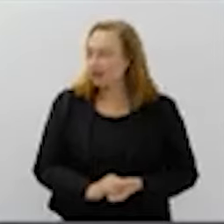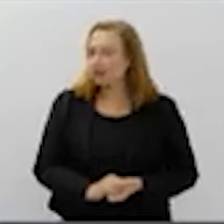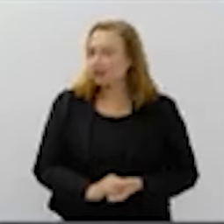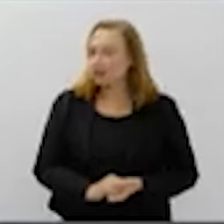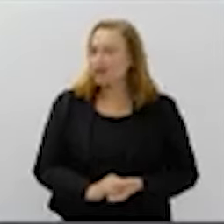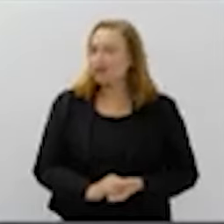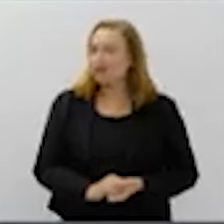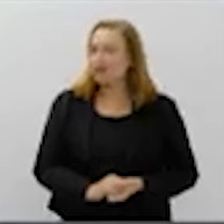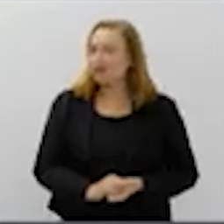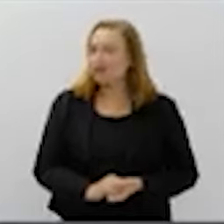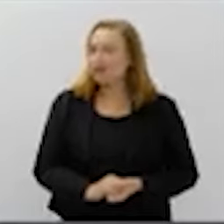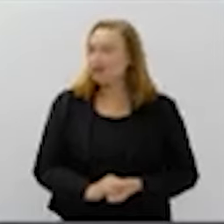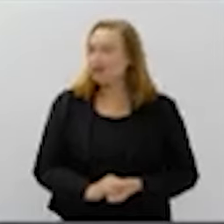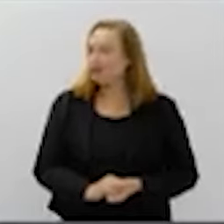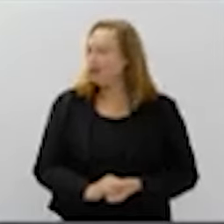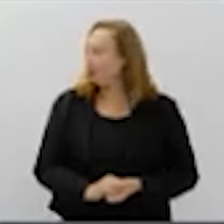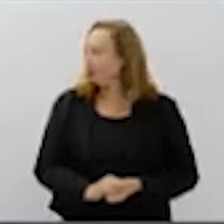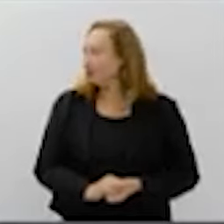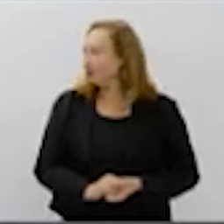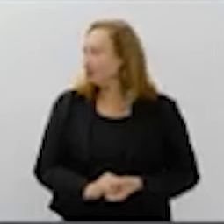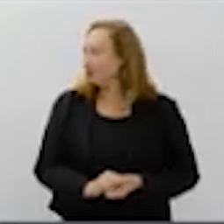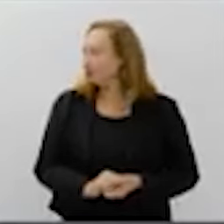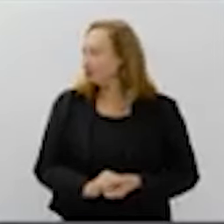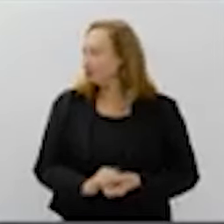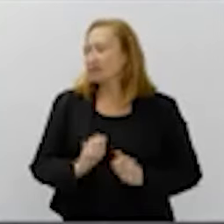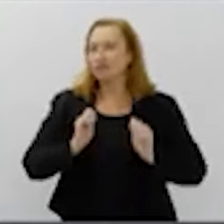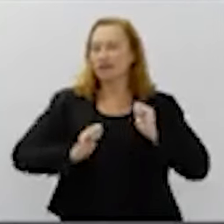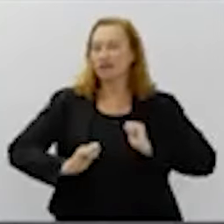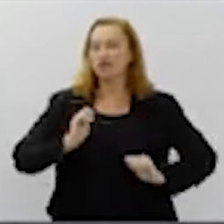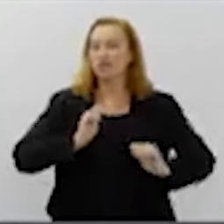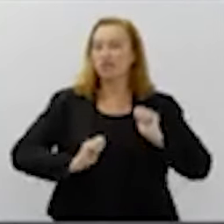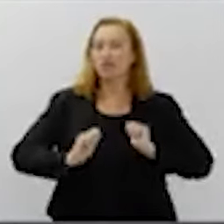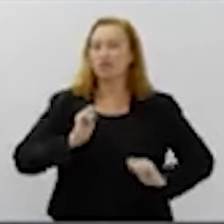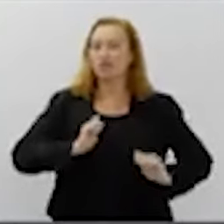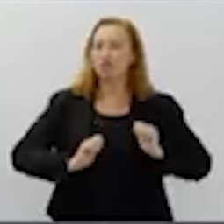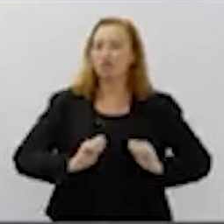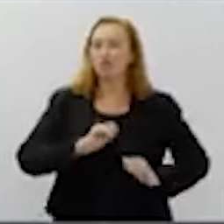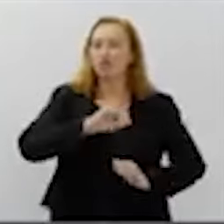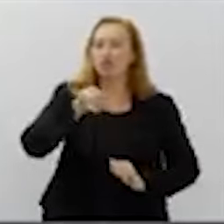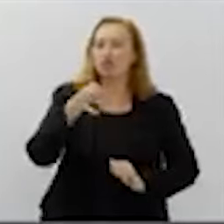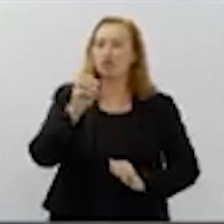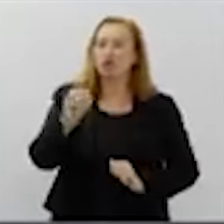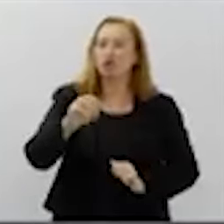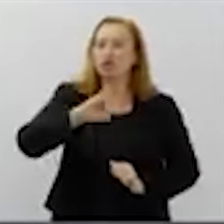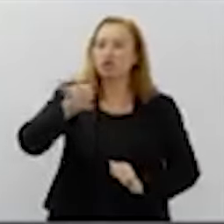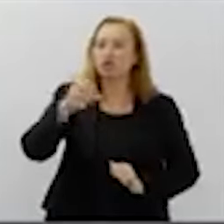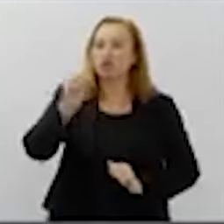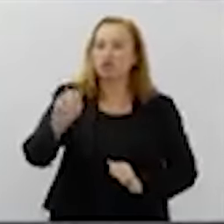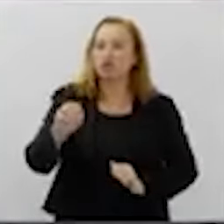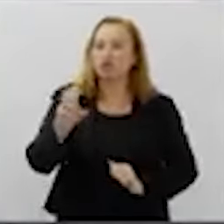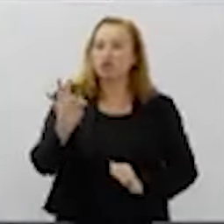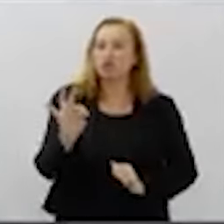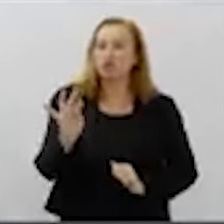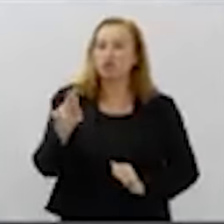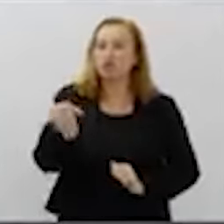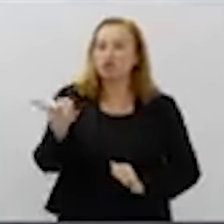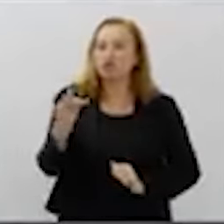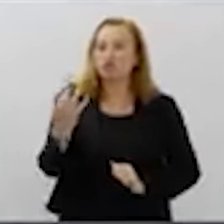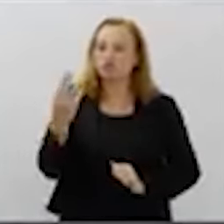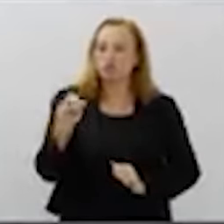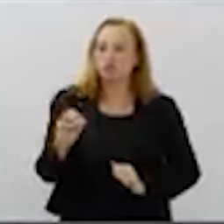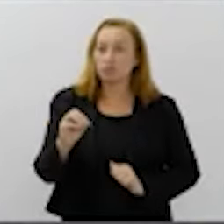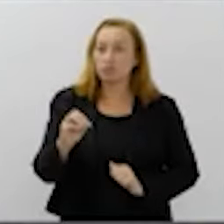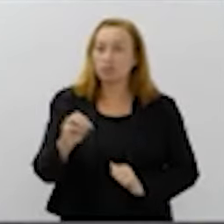negra também, que resolveu sair da senzala ideológica aqui à esquerda,